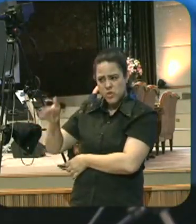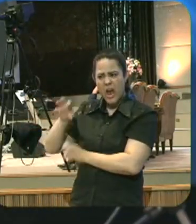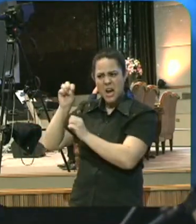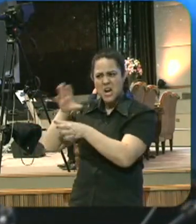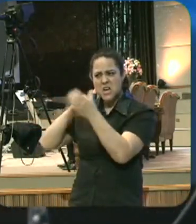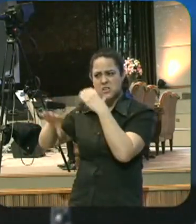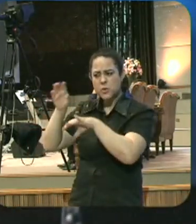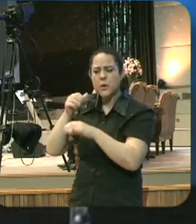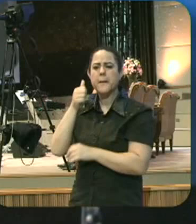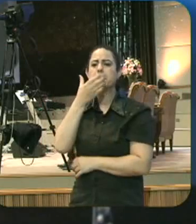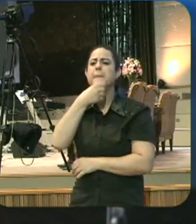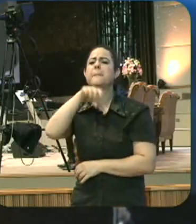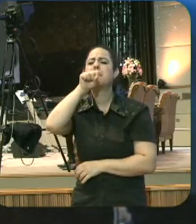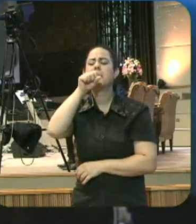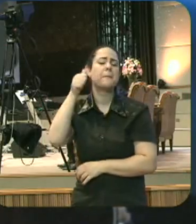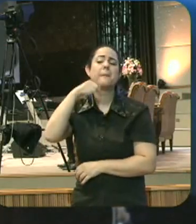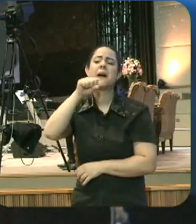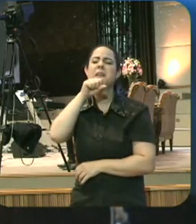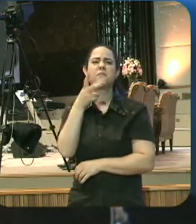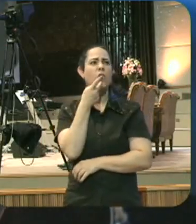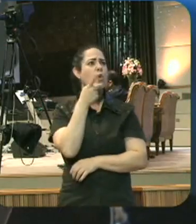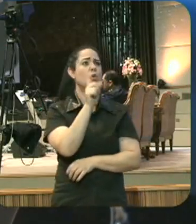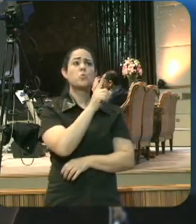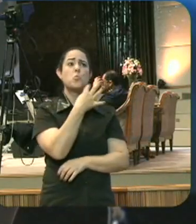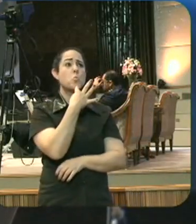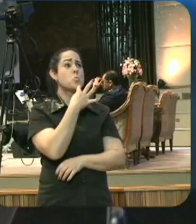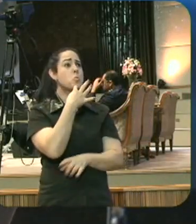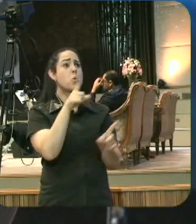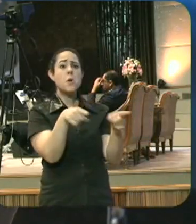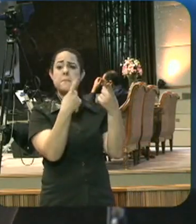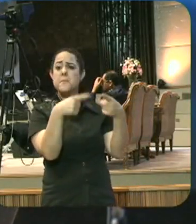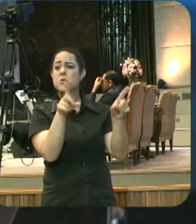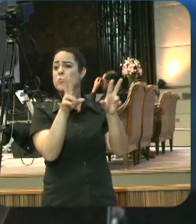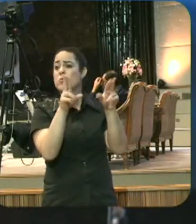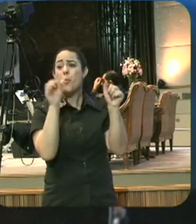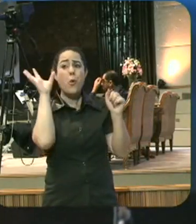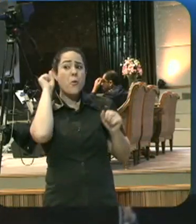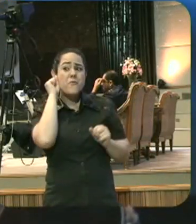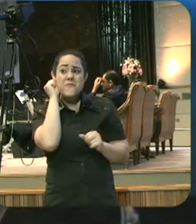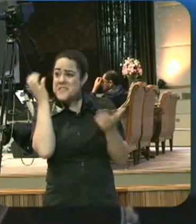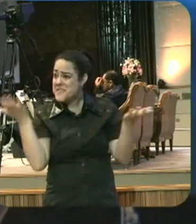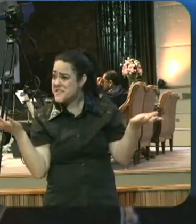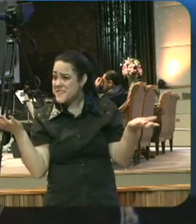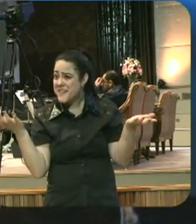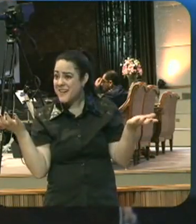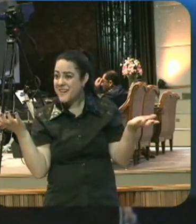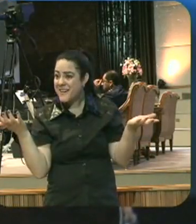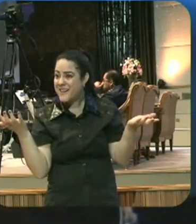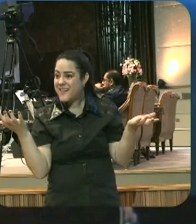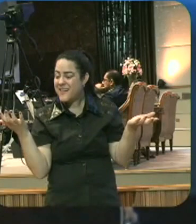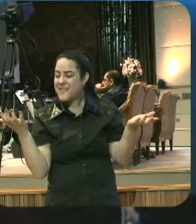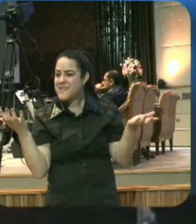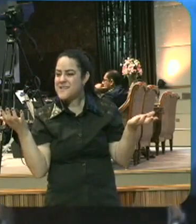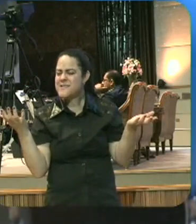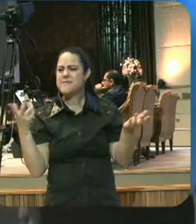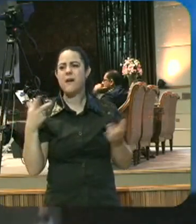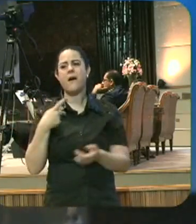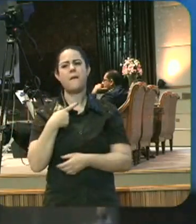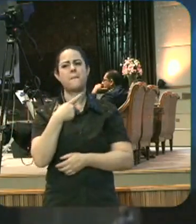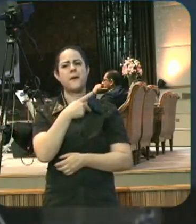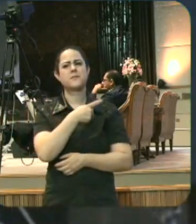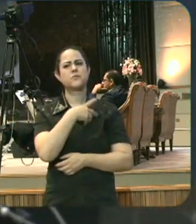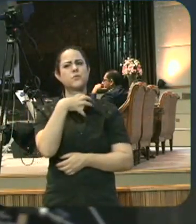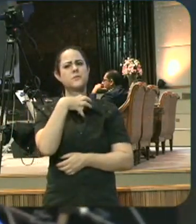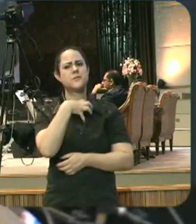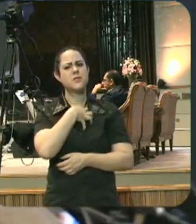essa música? A mãe disse: não conheço essa música, nunca ouvi na minha vida. E aí aquele pastor sentiu